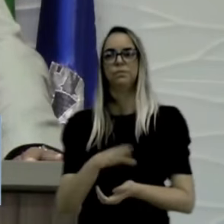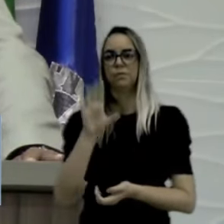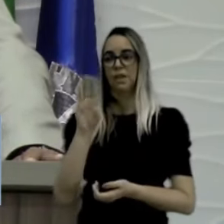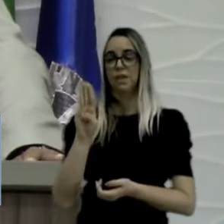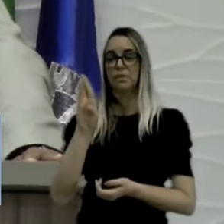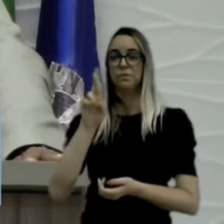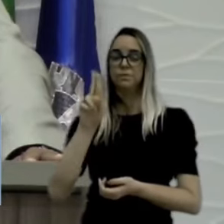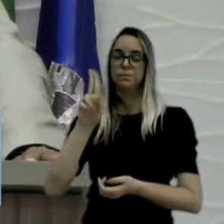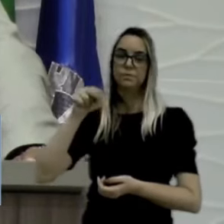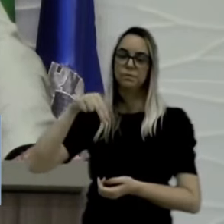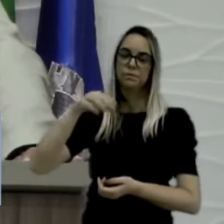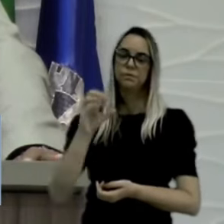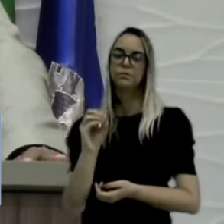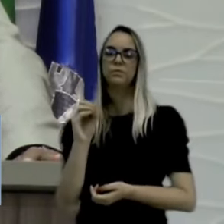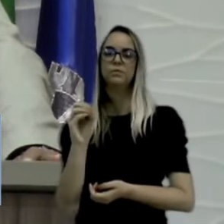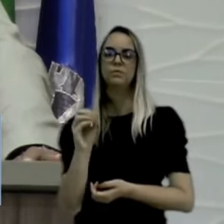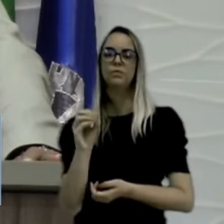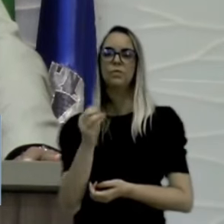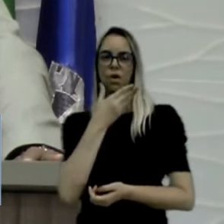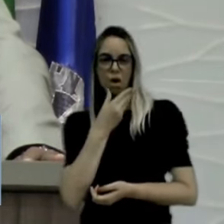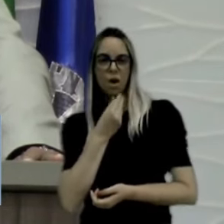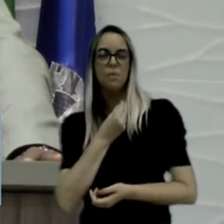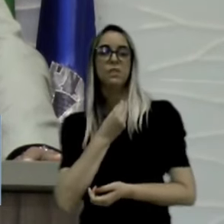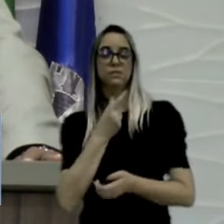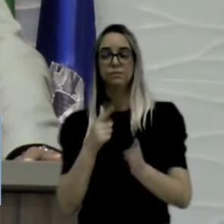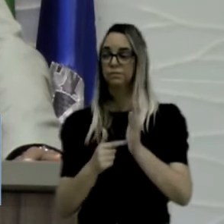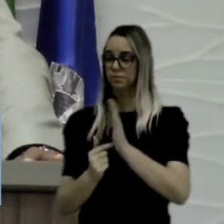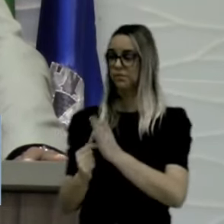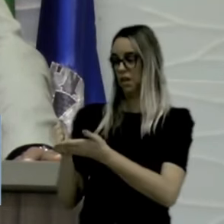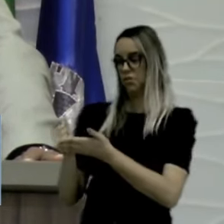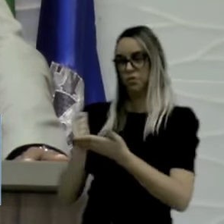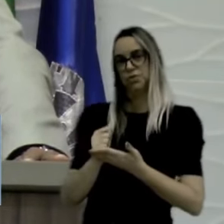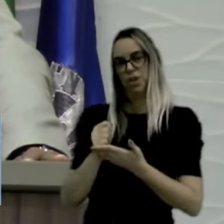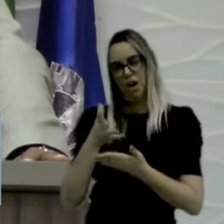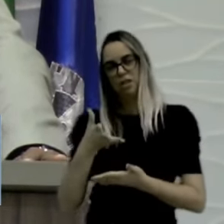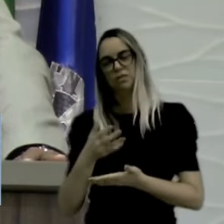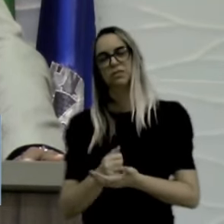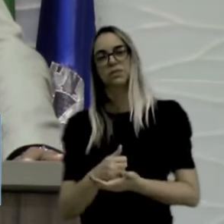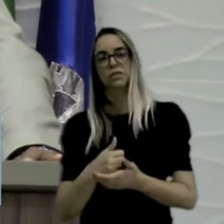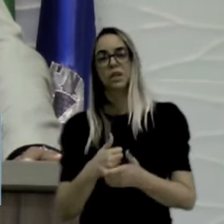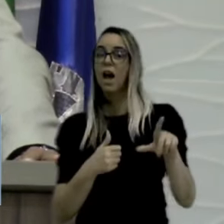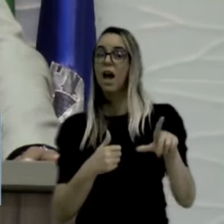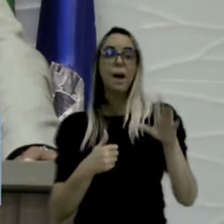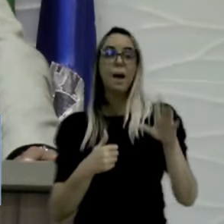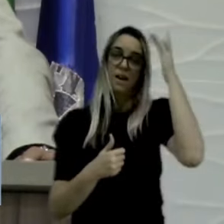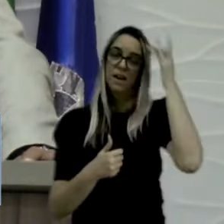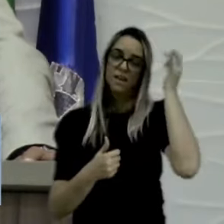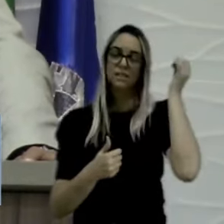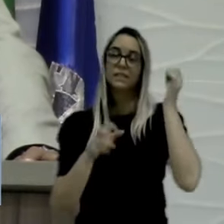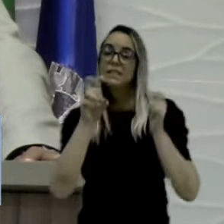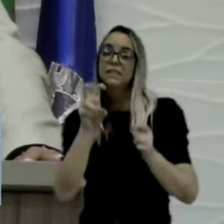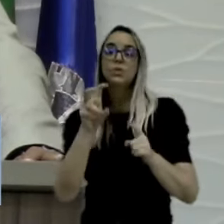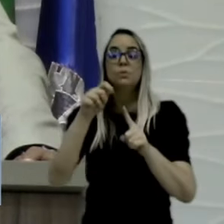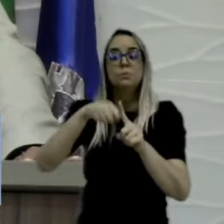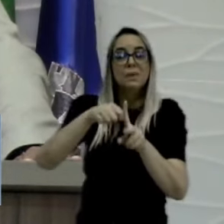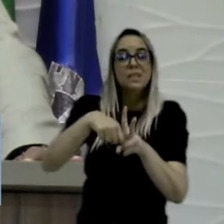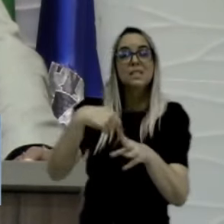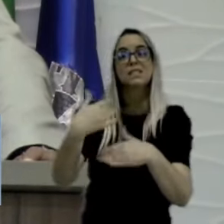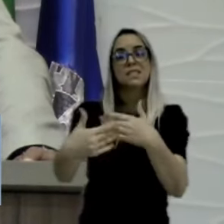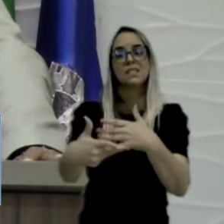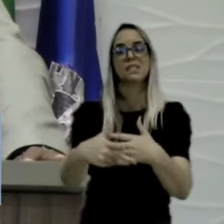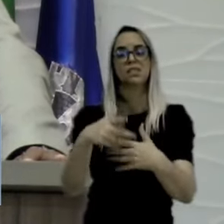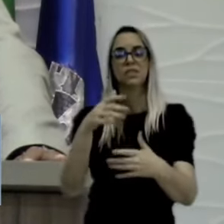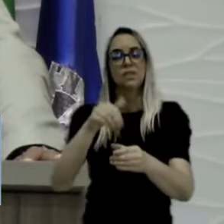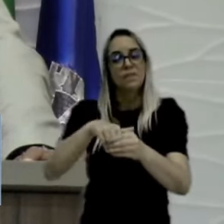que tinha que ser feito, e vai ser feito, eu acredito. Mas vai ser feito também, porque a eleição, os votos vão ser amanhã. Falta só 5 meses para a votação.